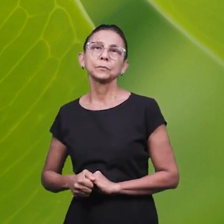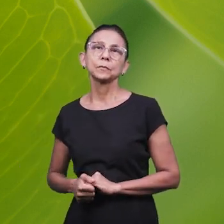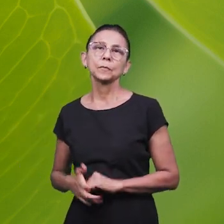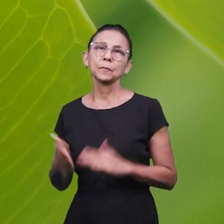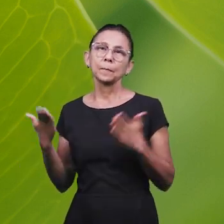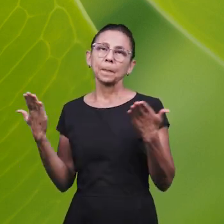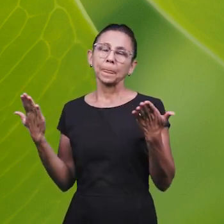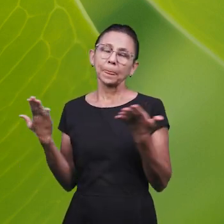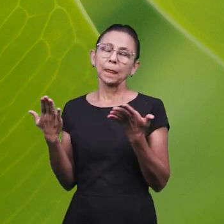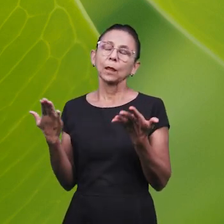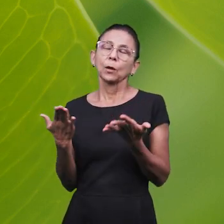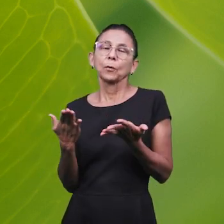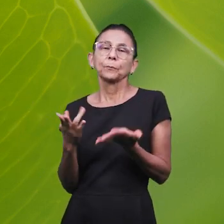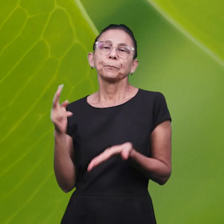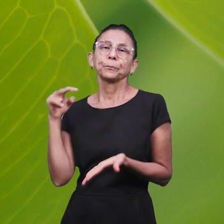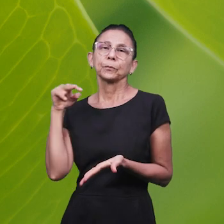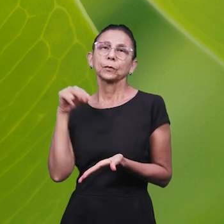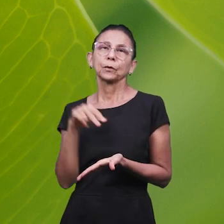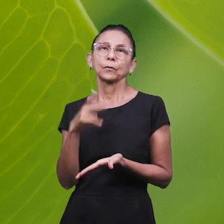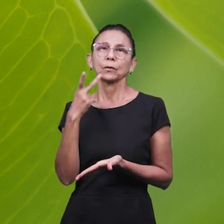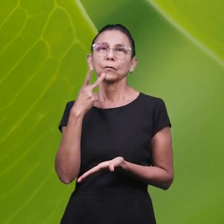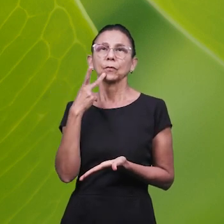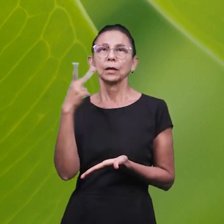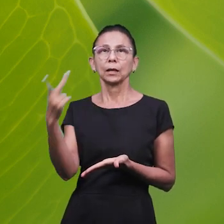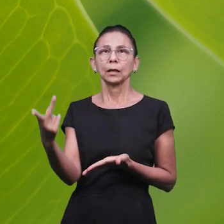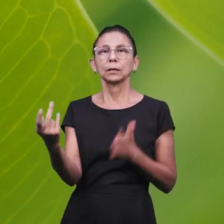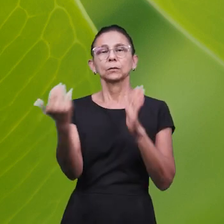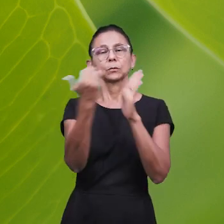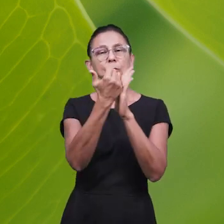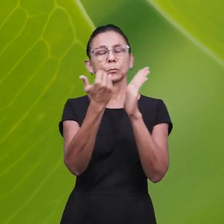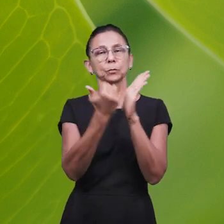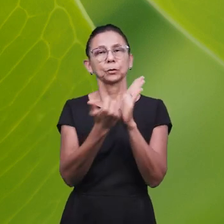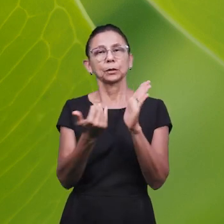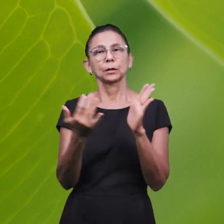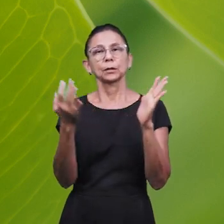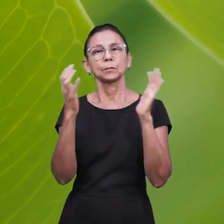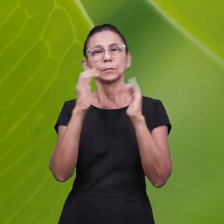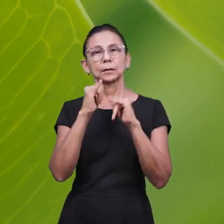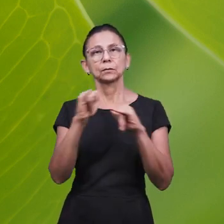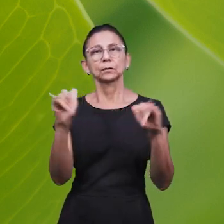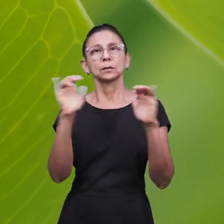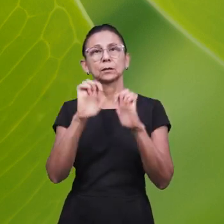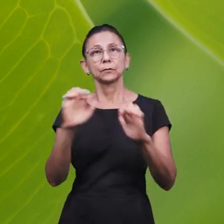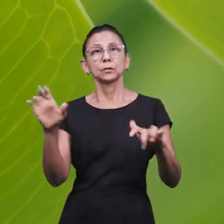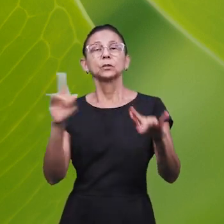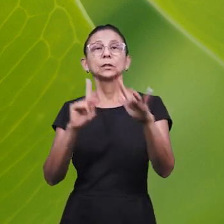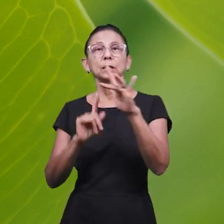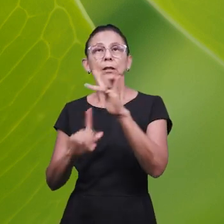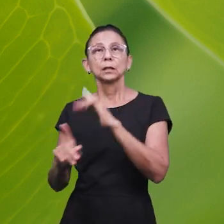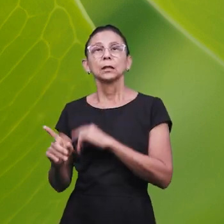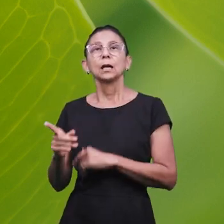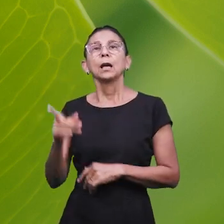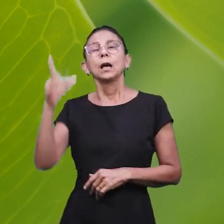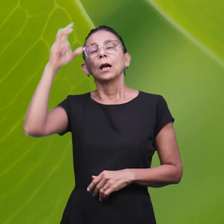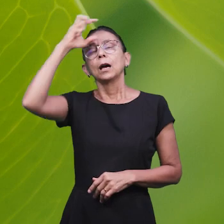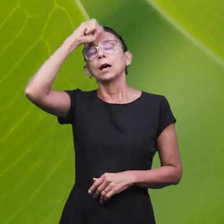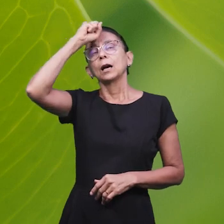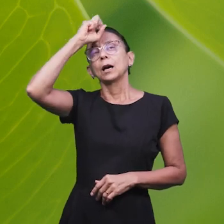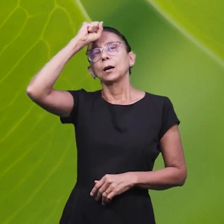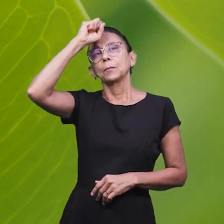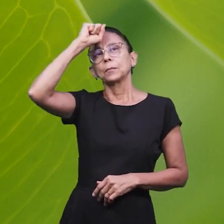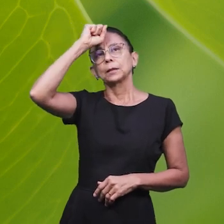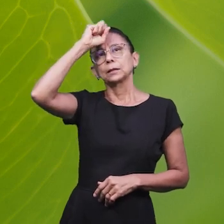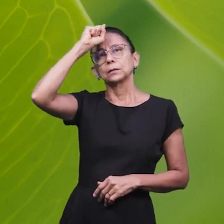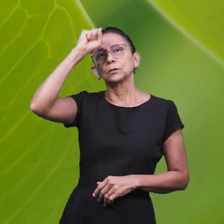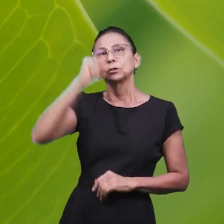E hoje eu vou falar do programa Evangelho Eterno. eu aprendi que a gente